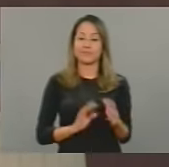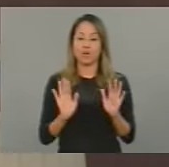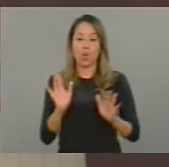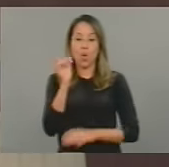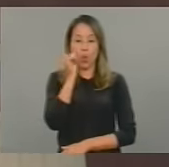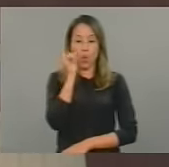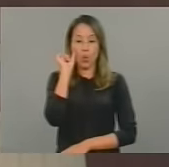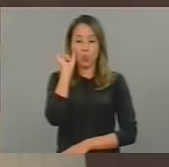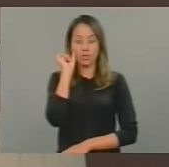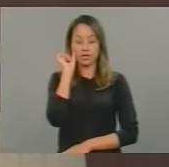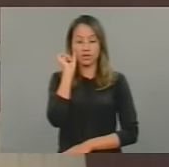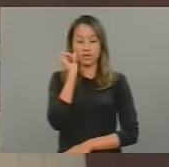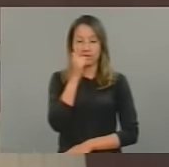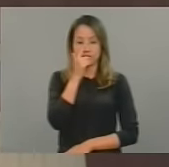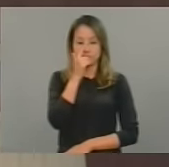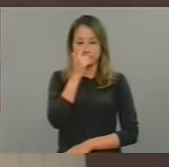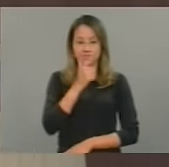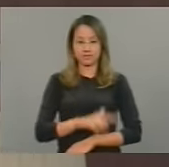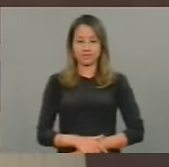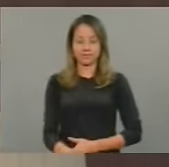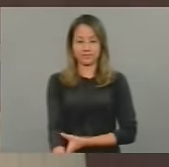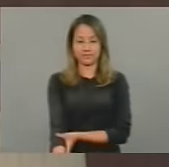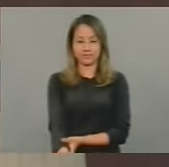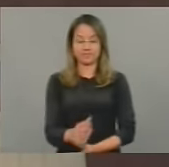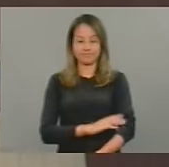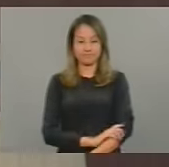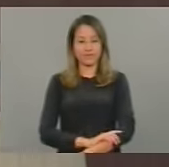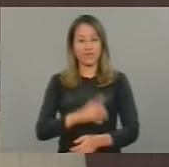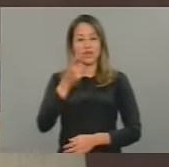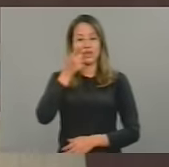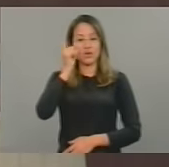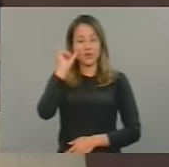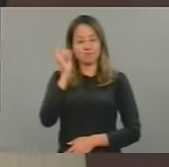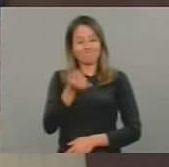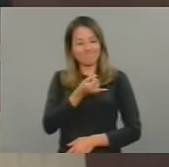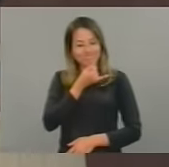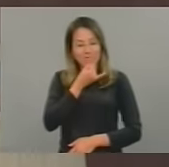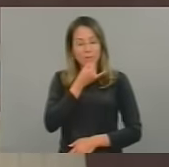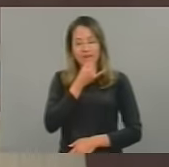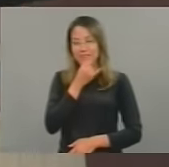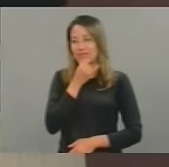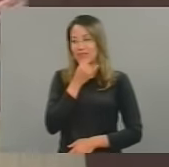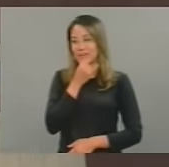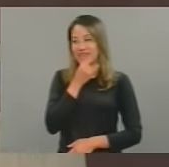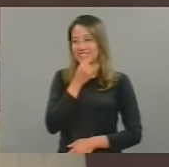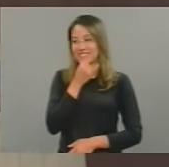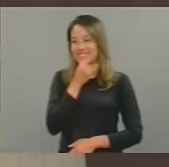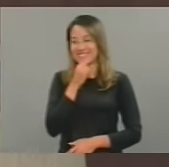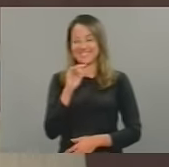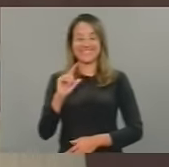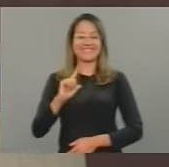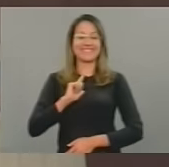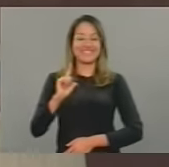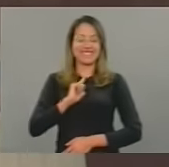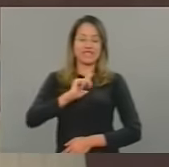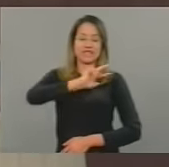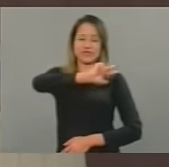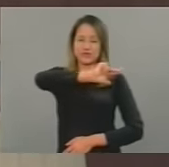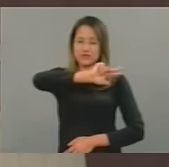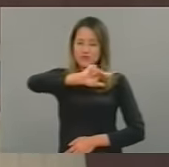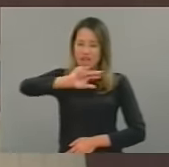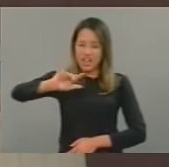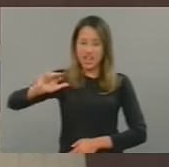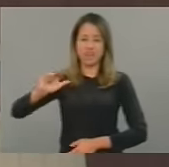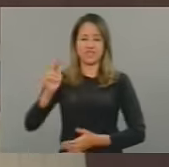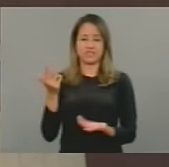Ontem, para nossa tristeza, e aqui somos de várias